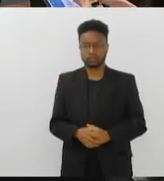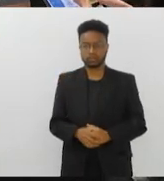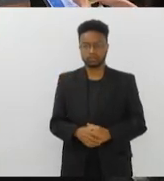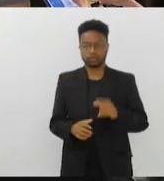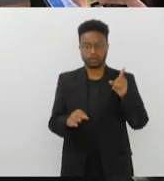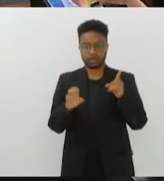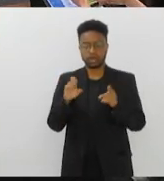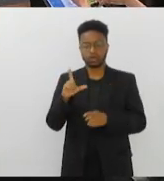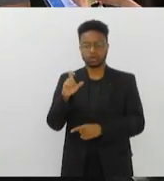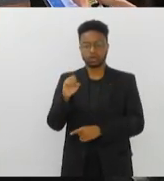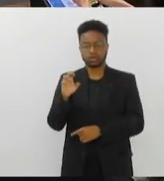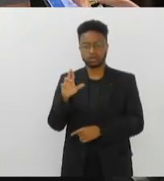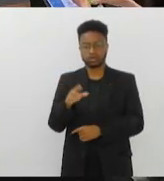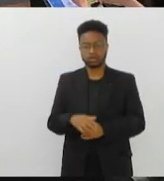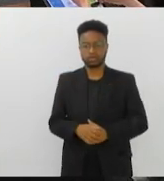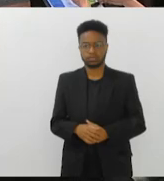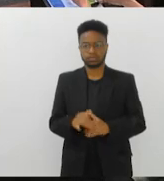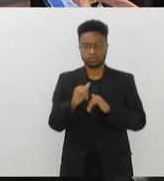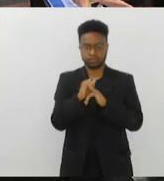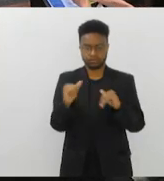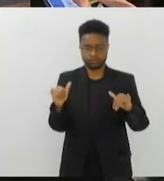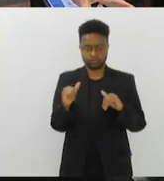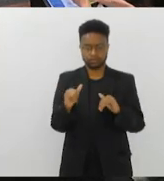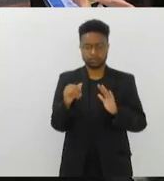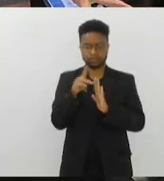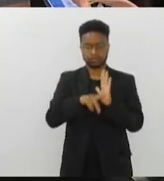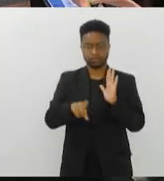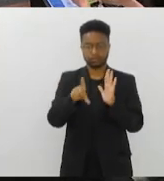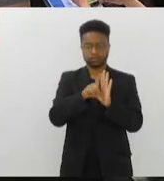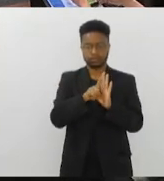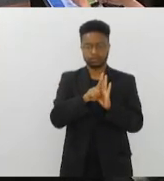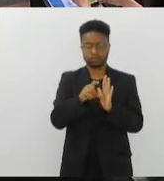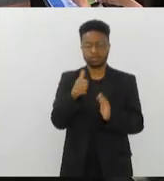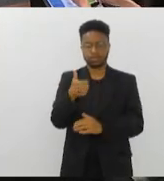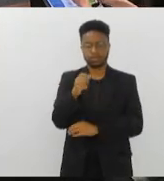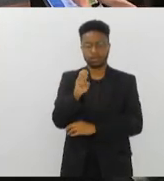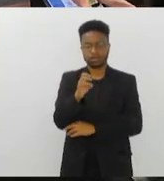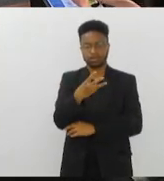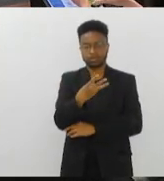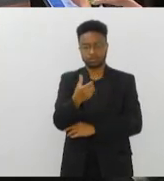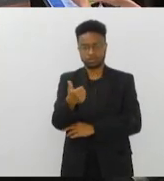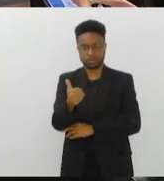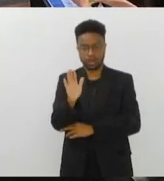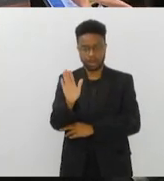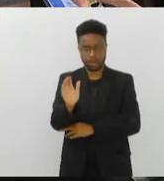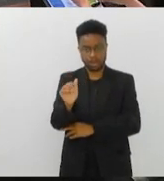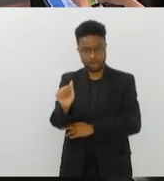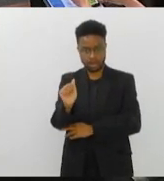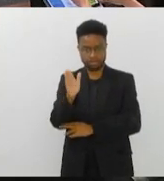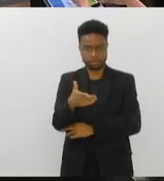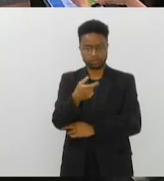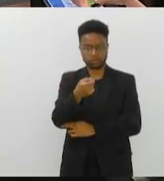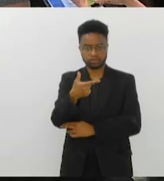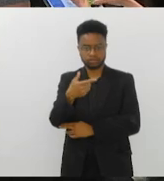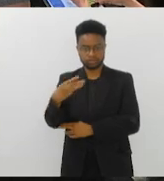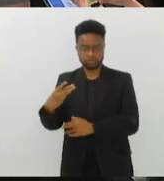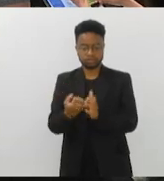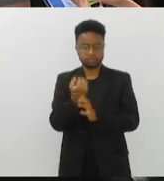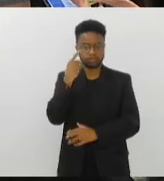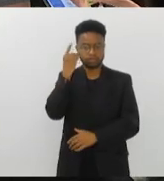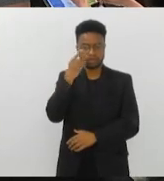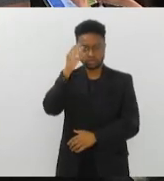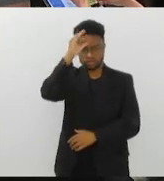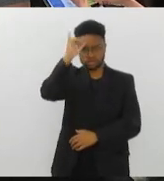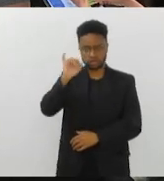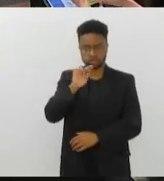Rosenberg Reis. Anuncio, projeto de lei número 1531-A de 2023, de autoria do deputado Tia Ju,